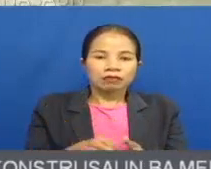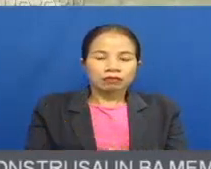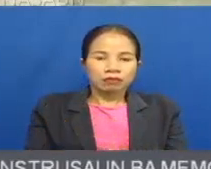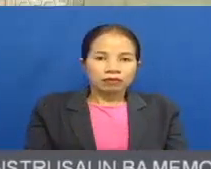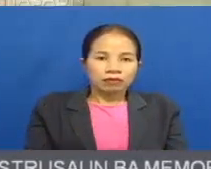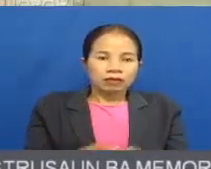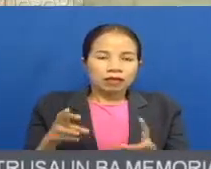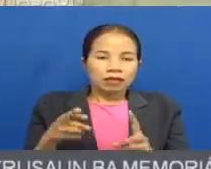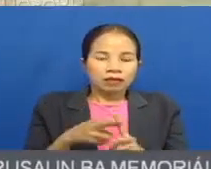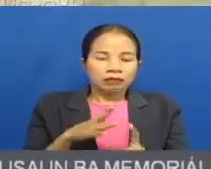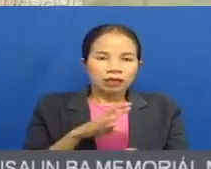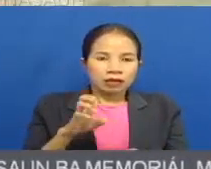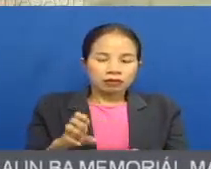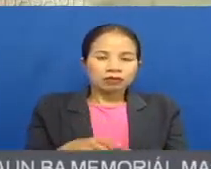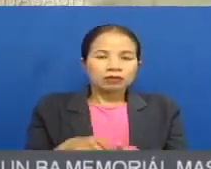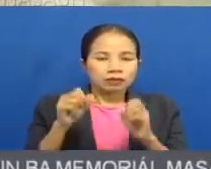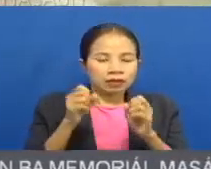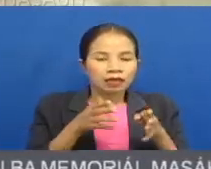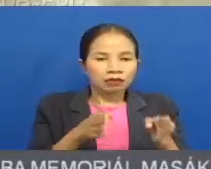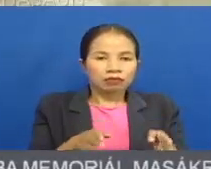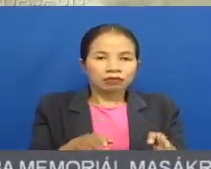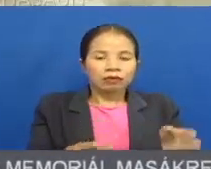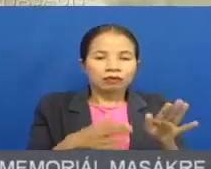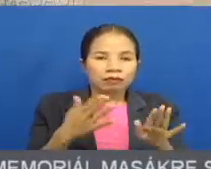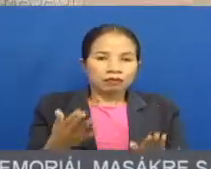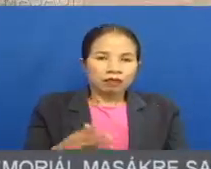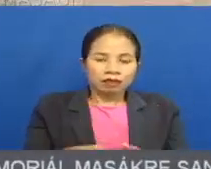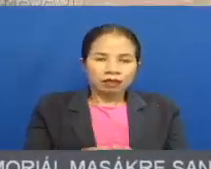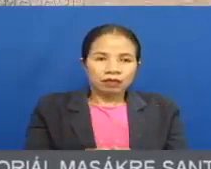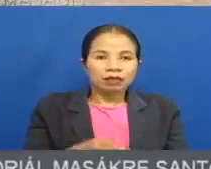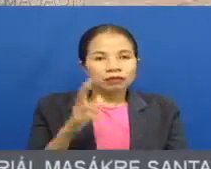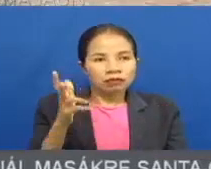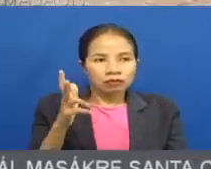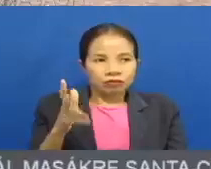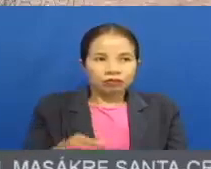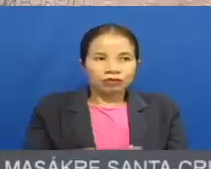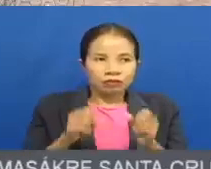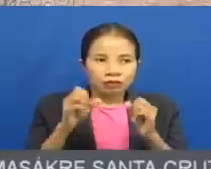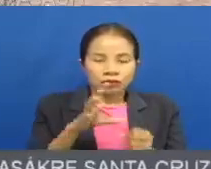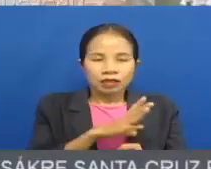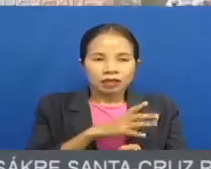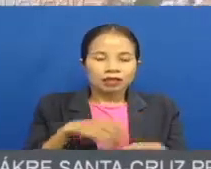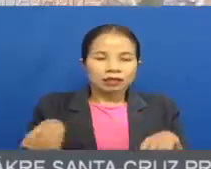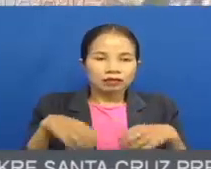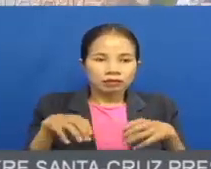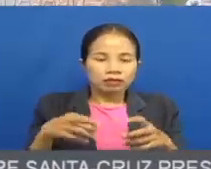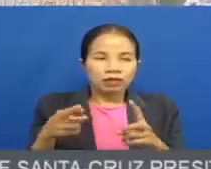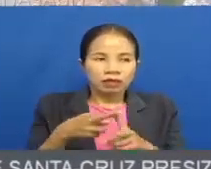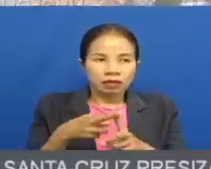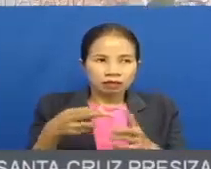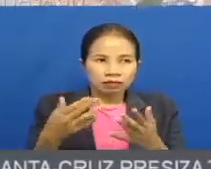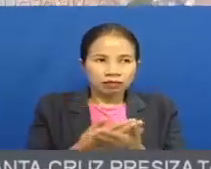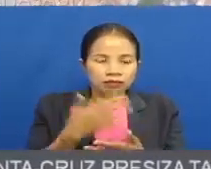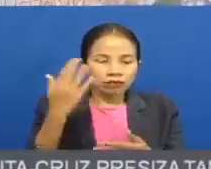Becusi parte Liman Ros, se bele hakoi mate isin tolu nulu resin, rodi augenta hen funcionamento cemitério